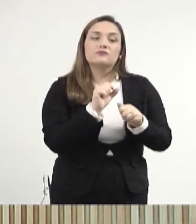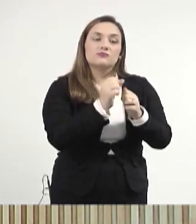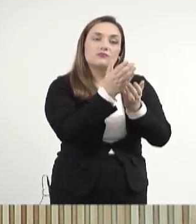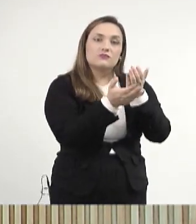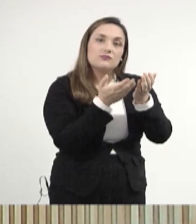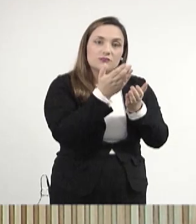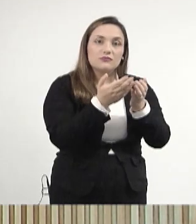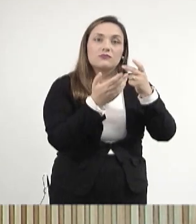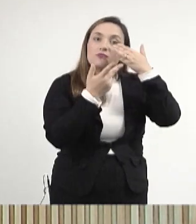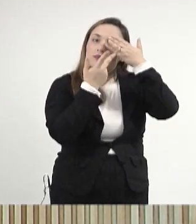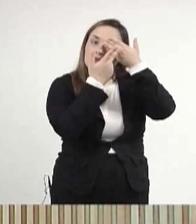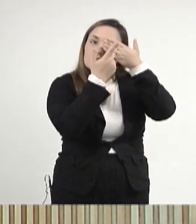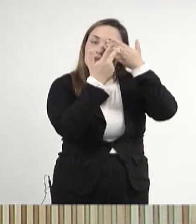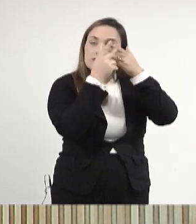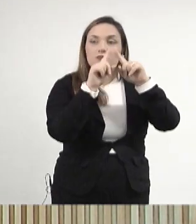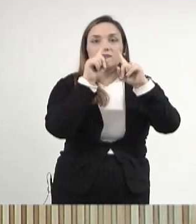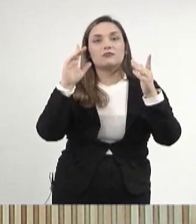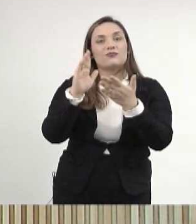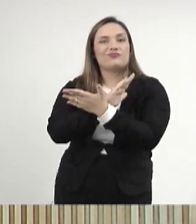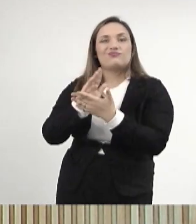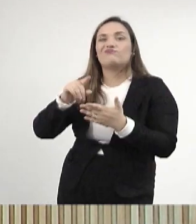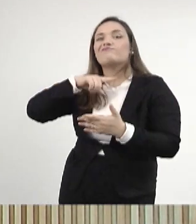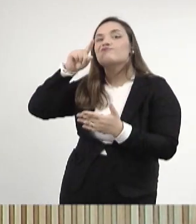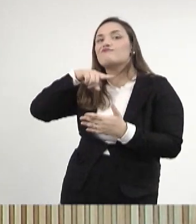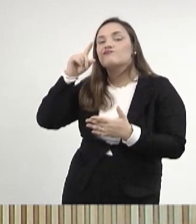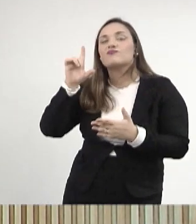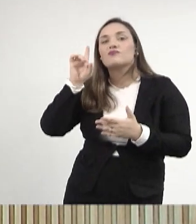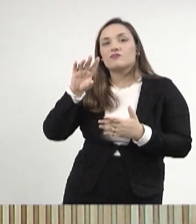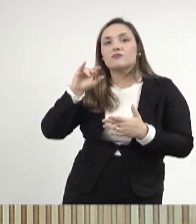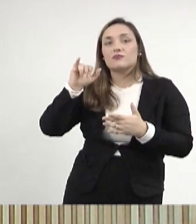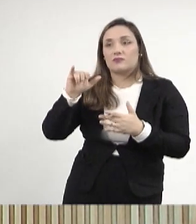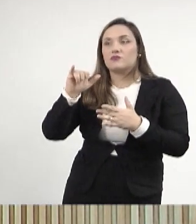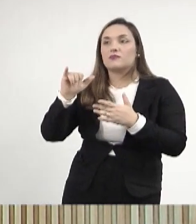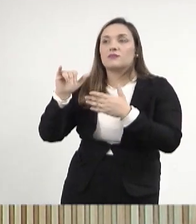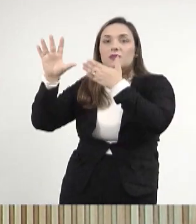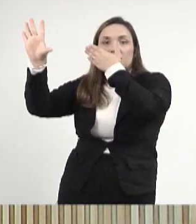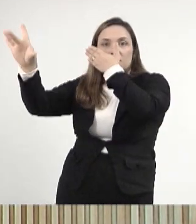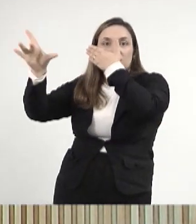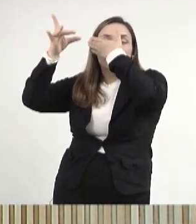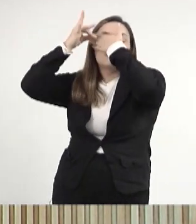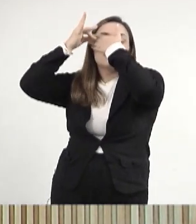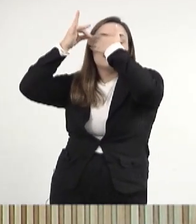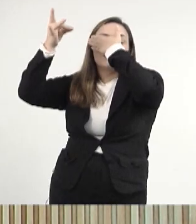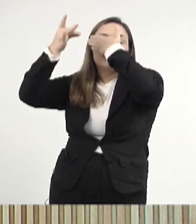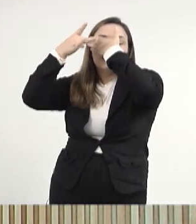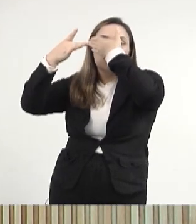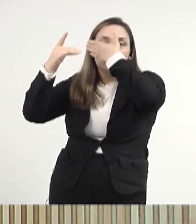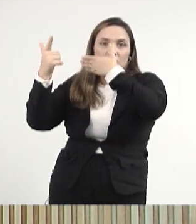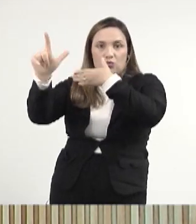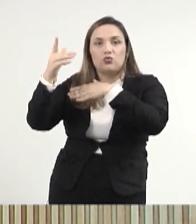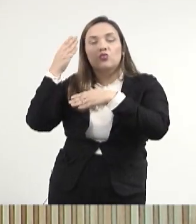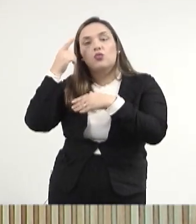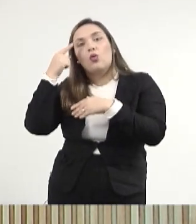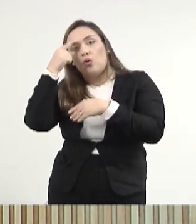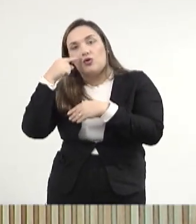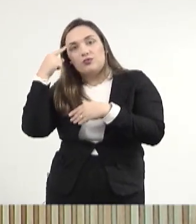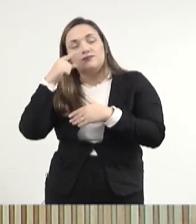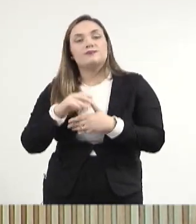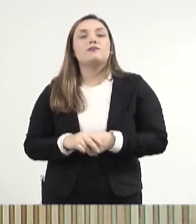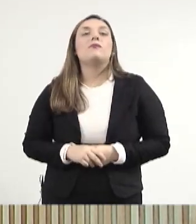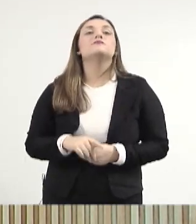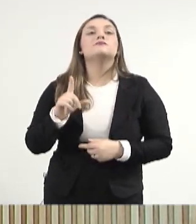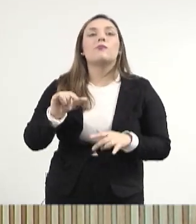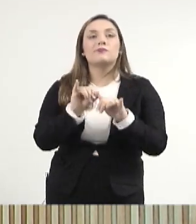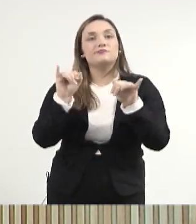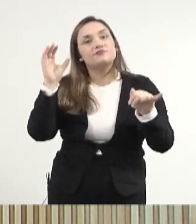tratamento, cirurgias, mas outros casos apenas com o transplante de córnea. Então, esse projeto de lei, essa campanha de conscientização